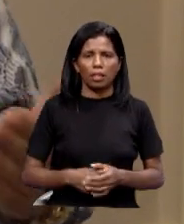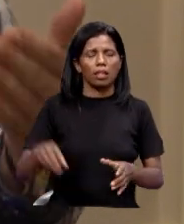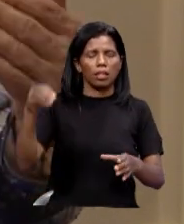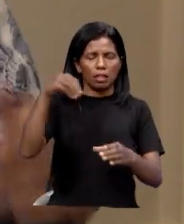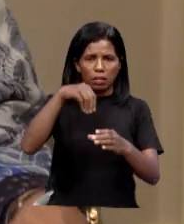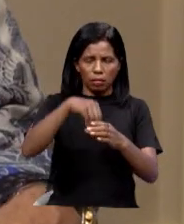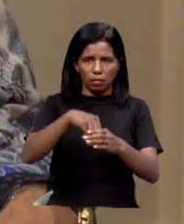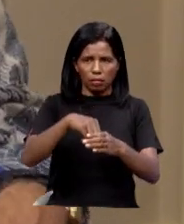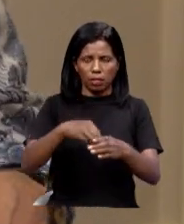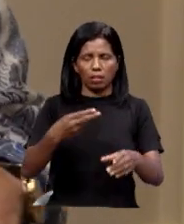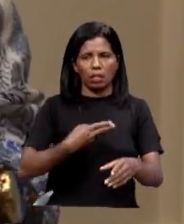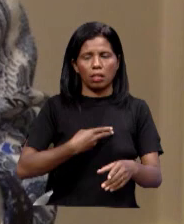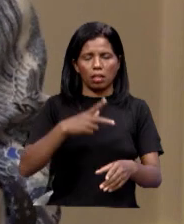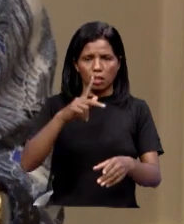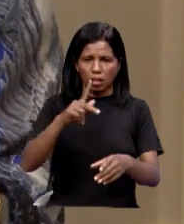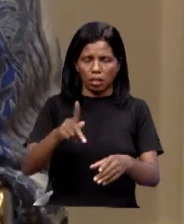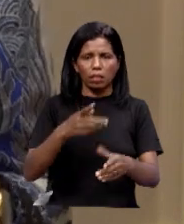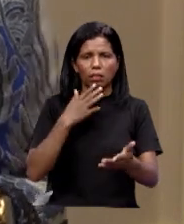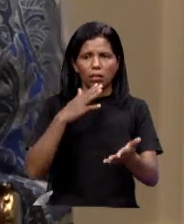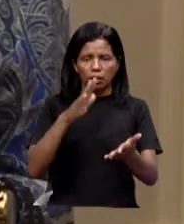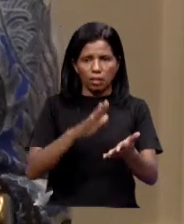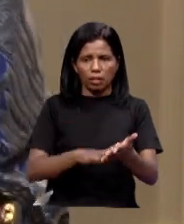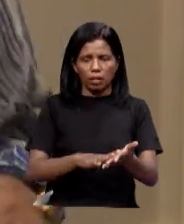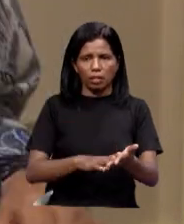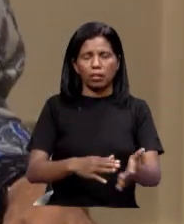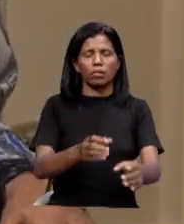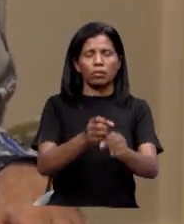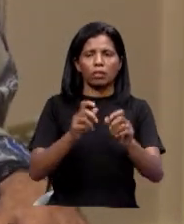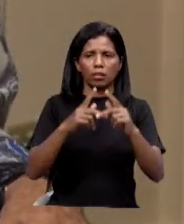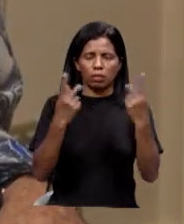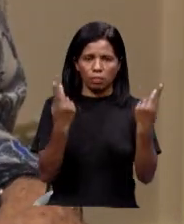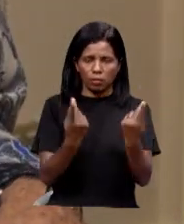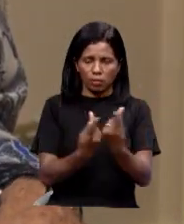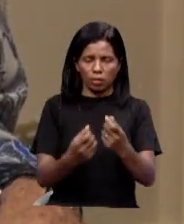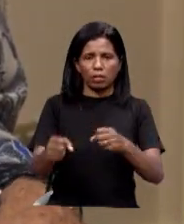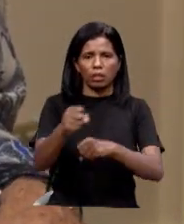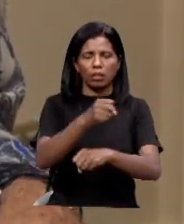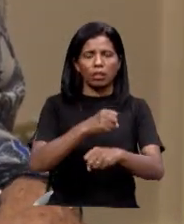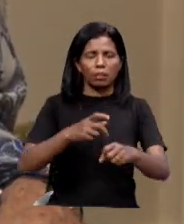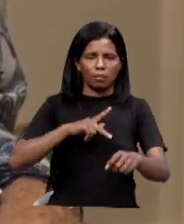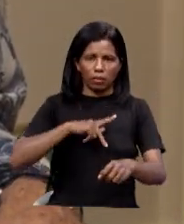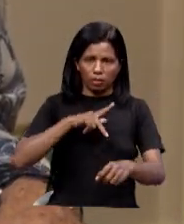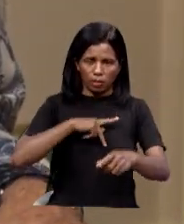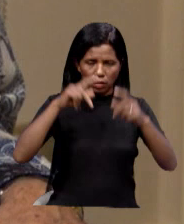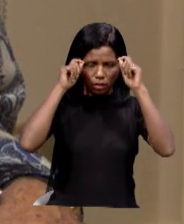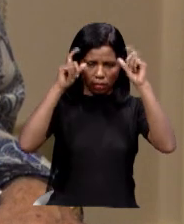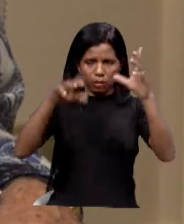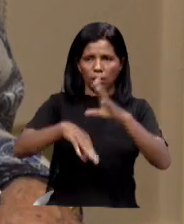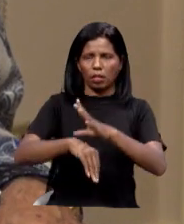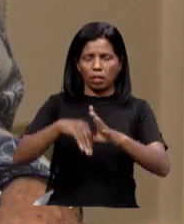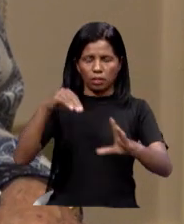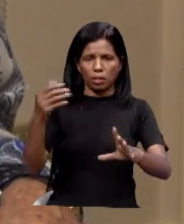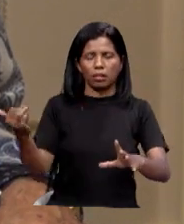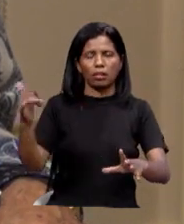incluindo halo perseguição ba investidor privado timorense Rasik, hasaia ele